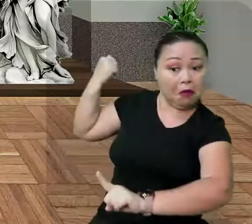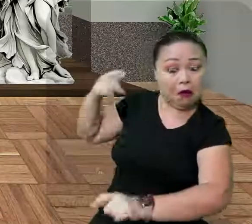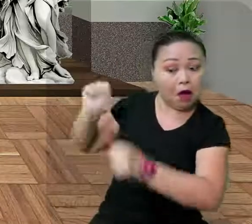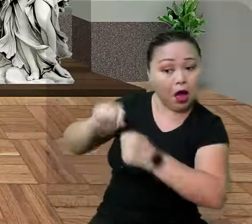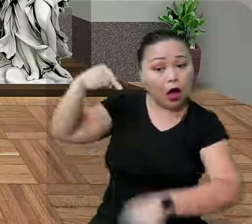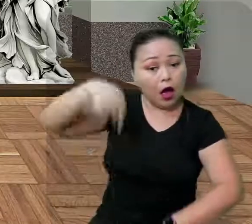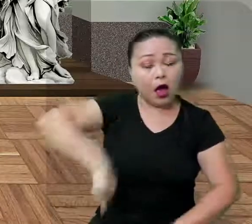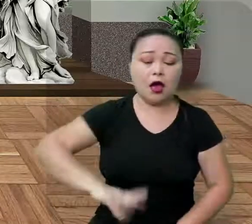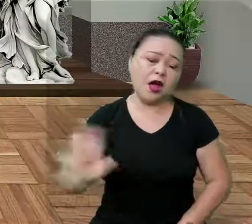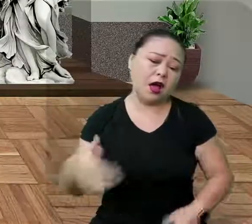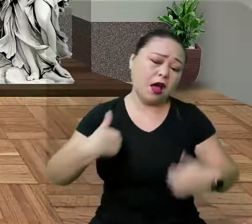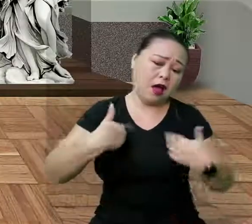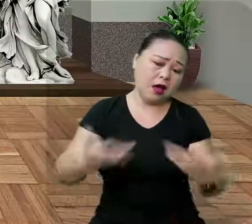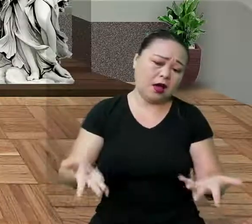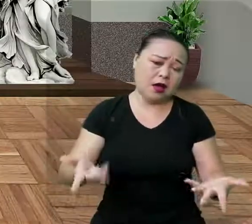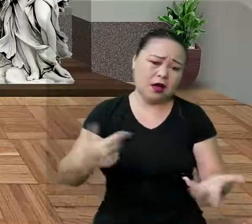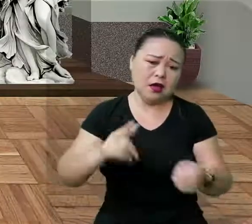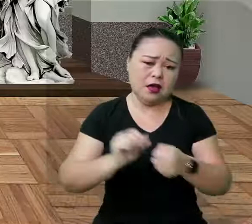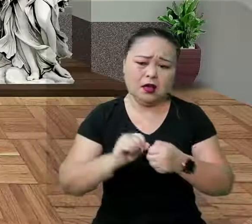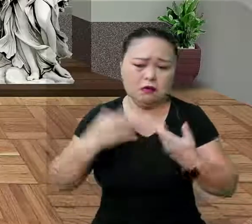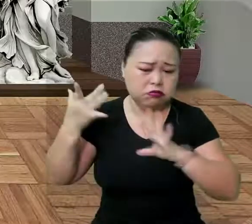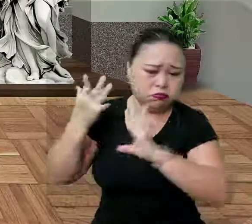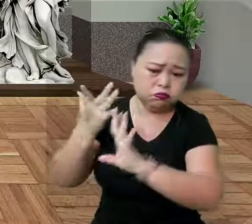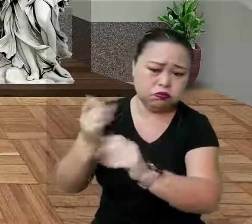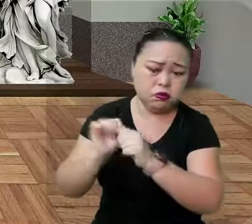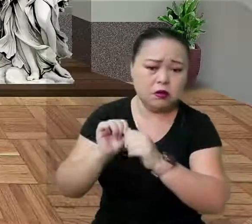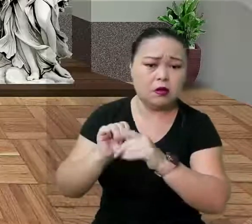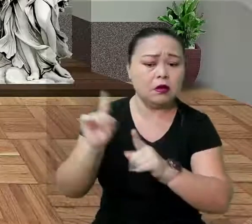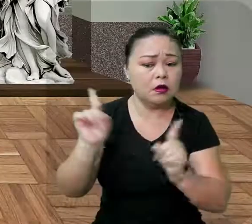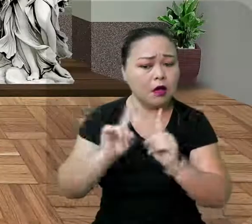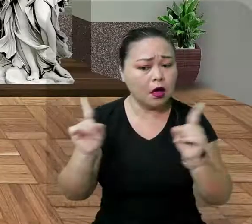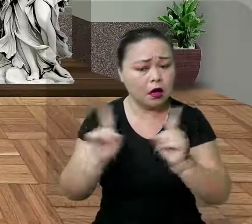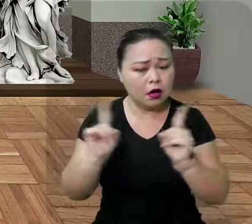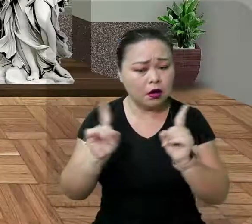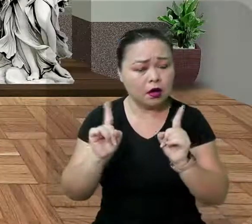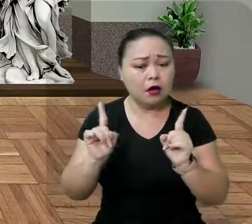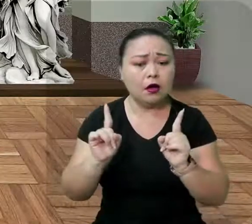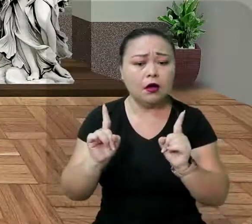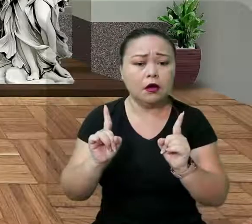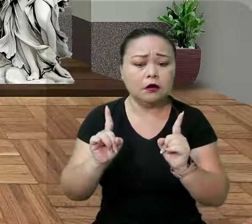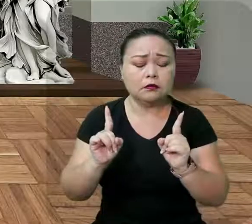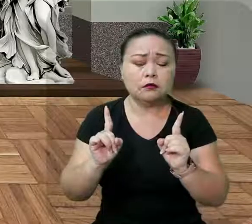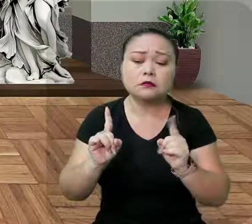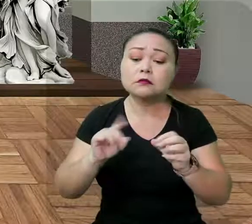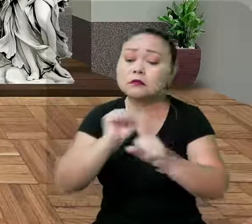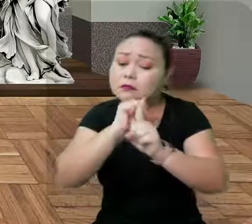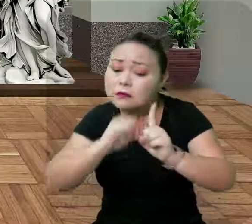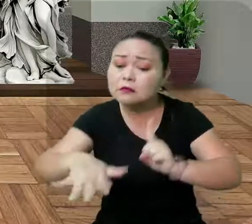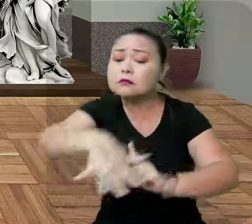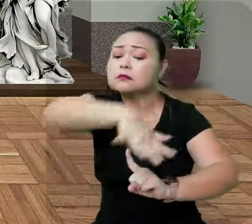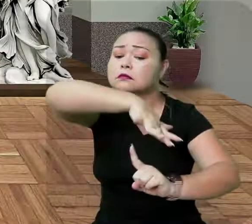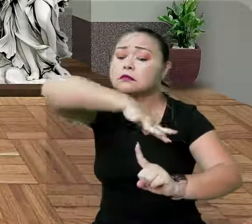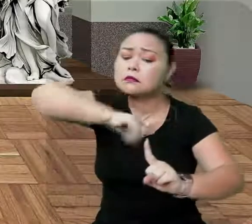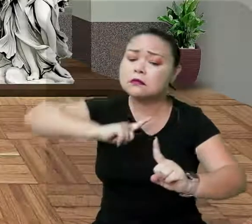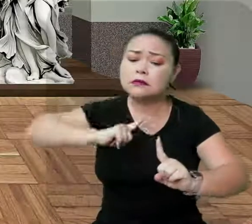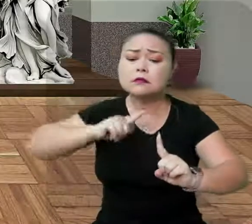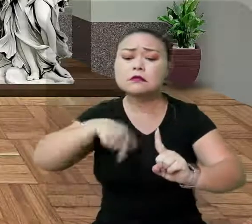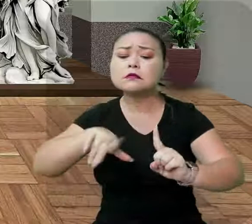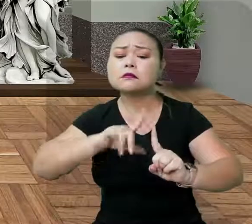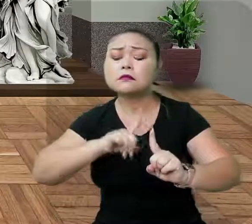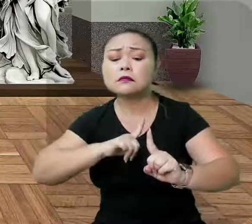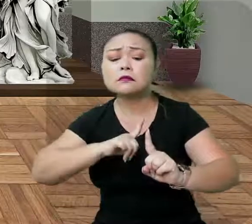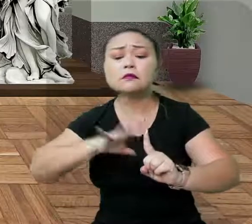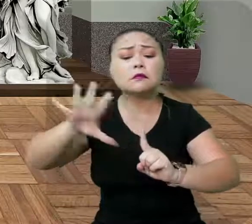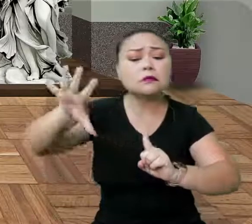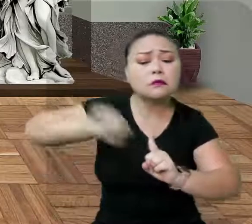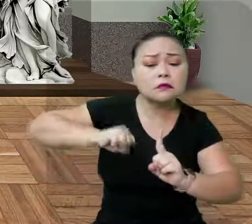aqui não tá assim a sociedade elas acabam